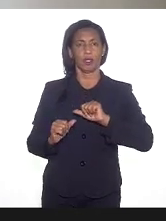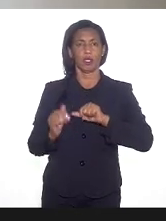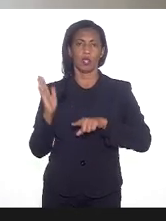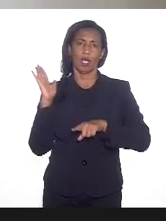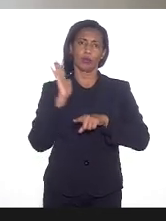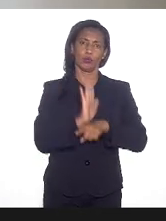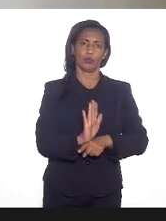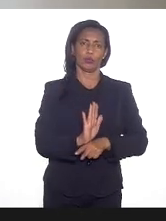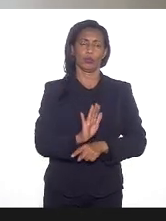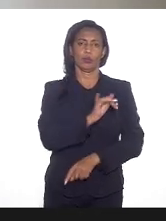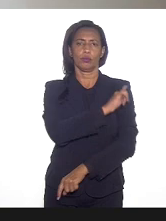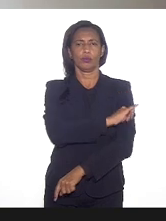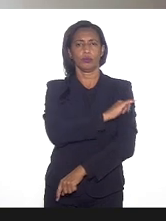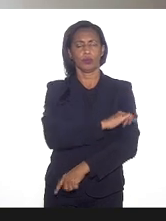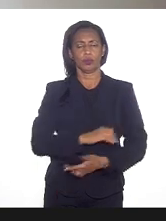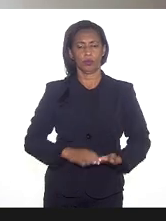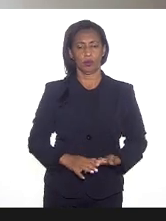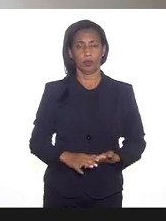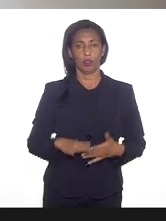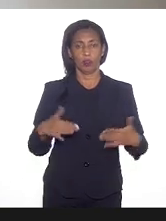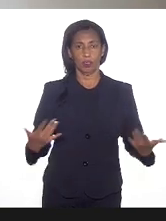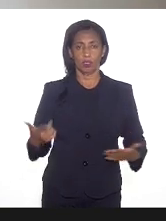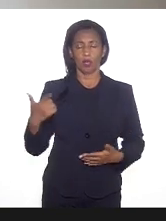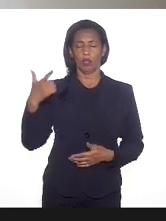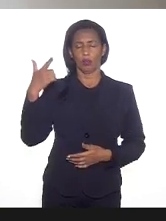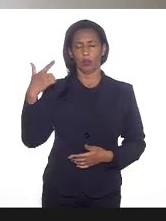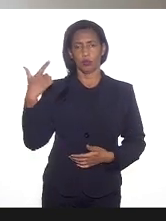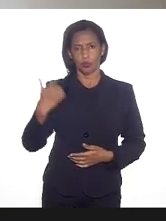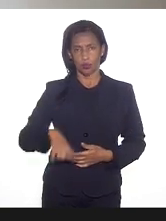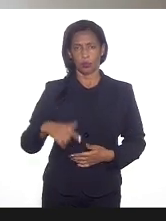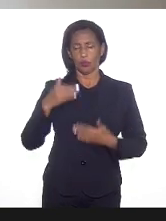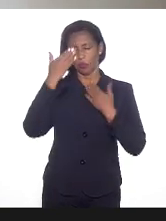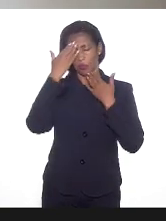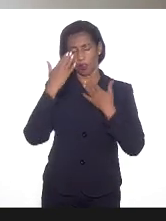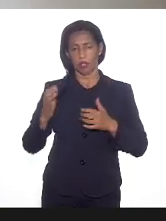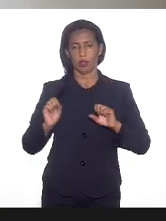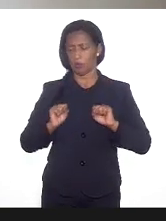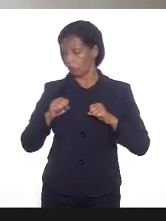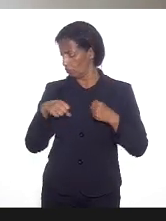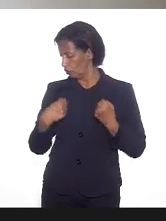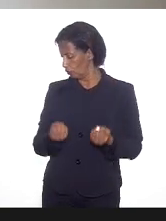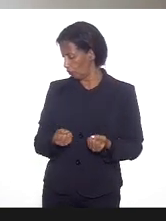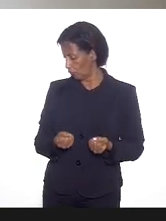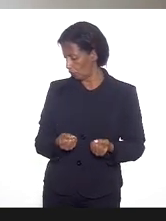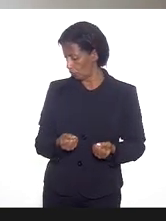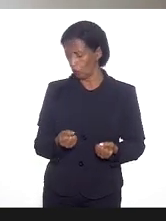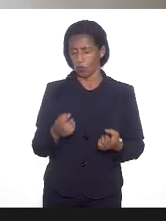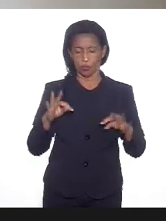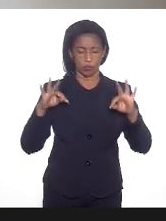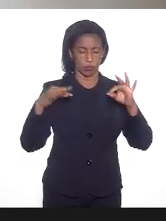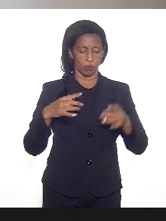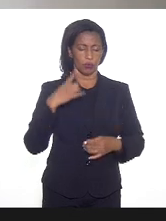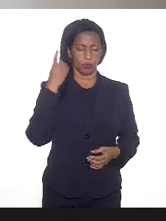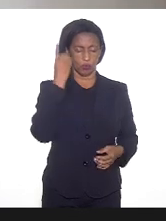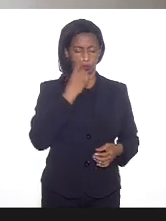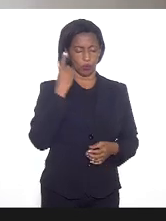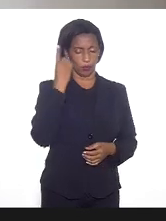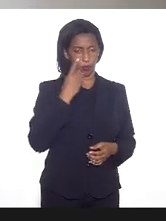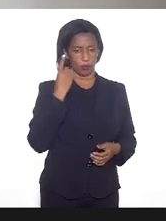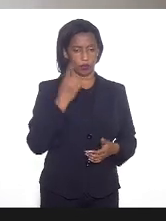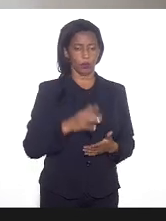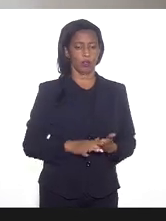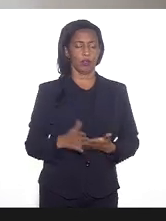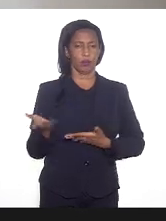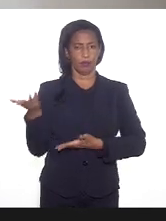de Janeiro. Então, mais uma vez, eu agradeço o esforço e o empenho de todos os deputados e deputadas